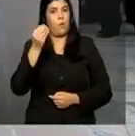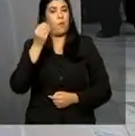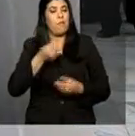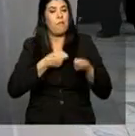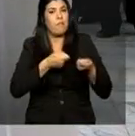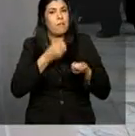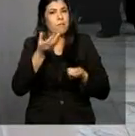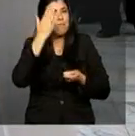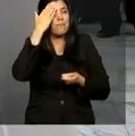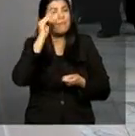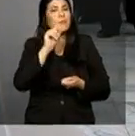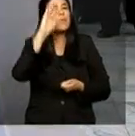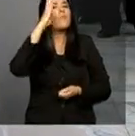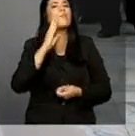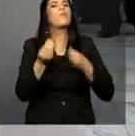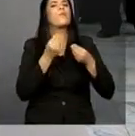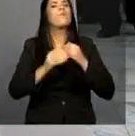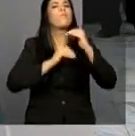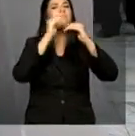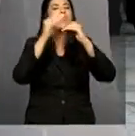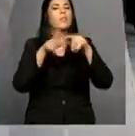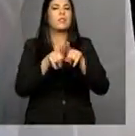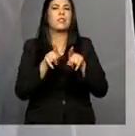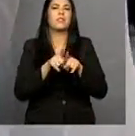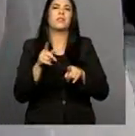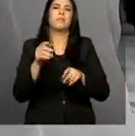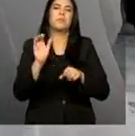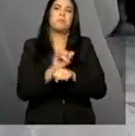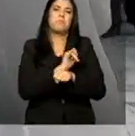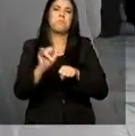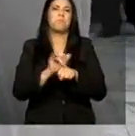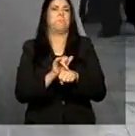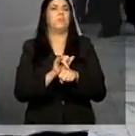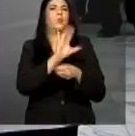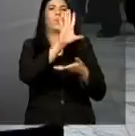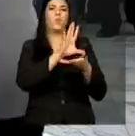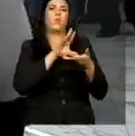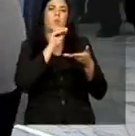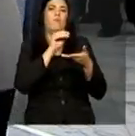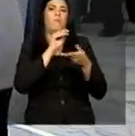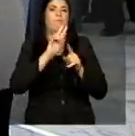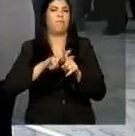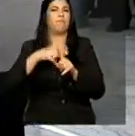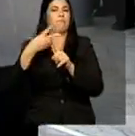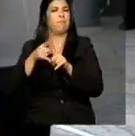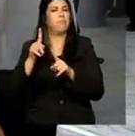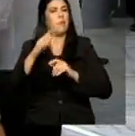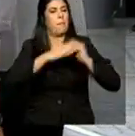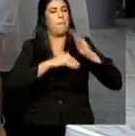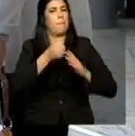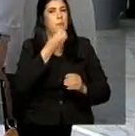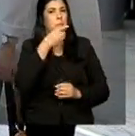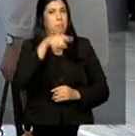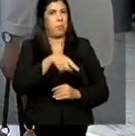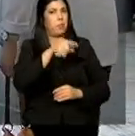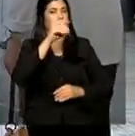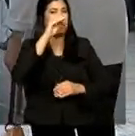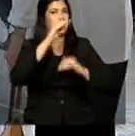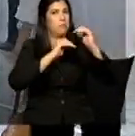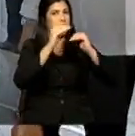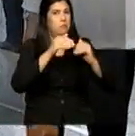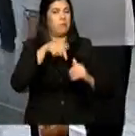experiência brasileira e, em alguma medida, replicar com essa experiência ações que aqui foram bem-sucedidas para